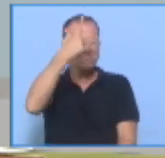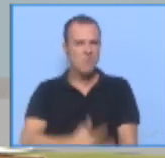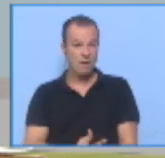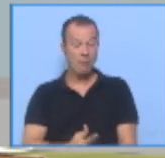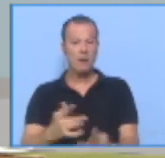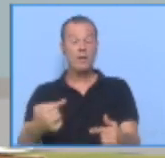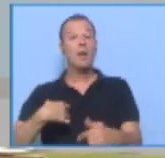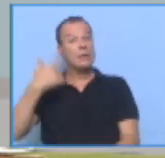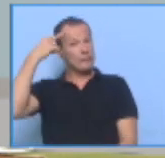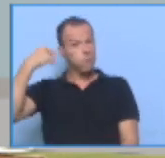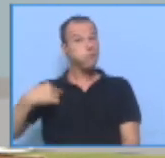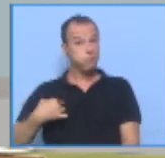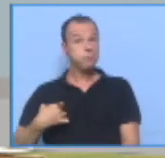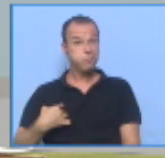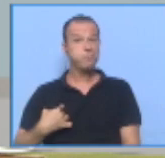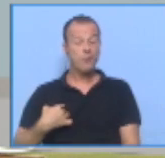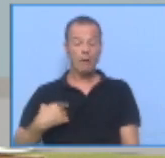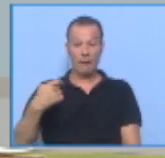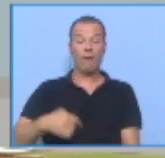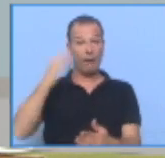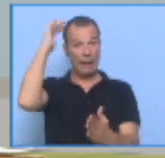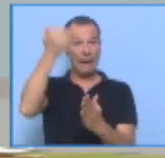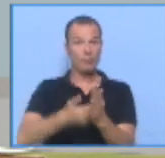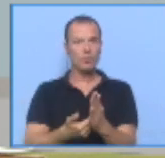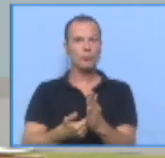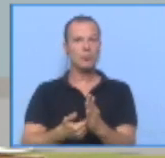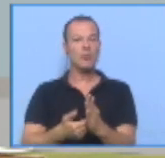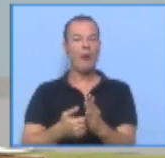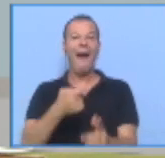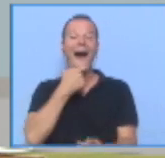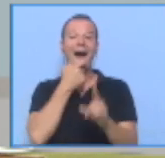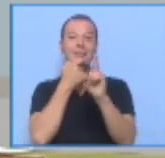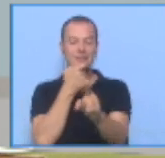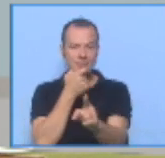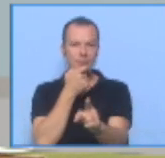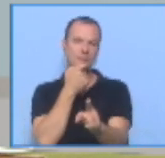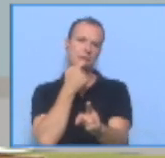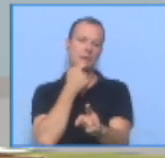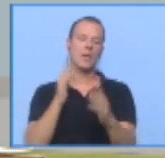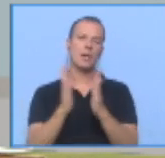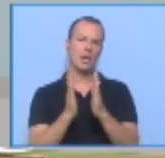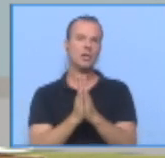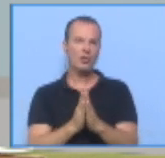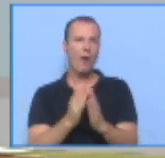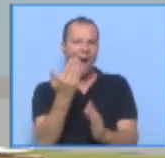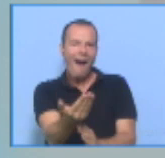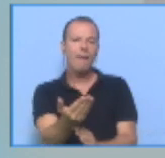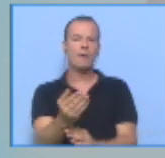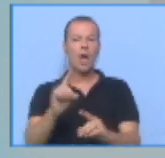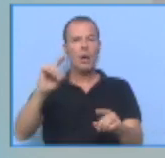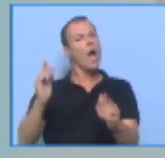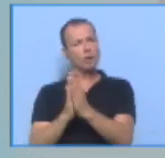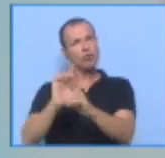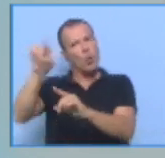Francesa não pode ser construída sem o contributo do religioso, não é? Neste caso, esta tradição que é cristã, as outras também, mas